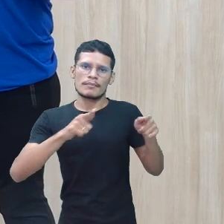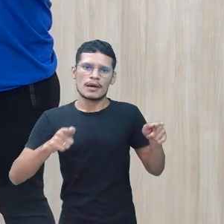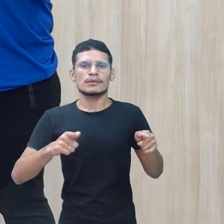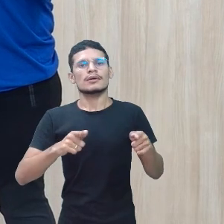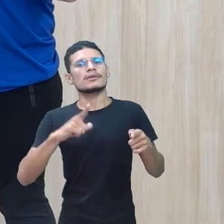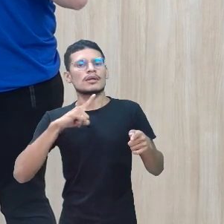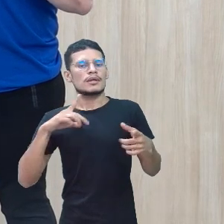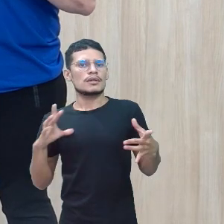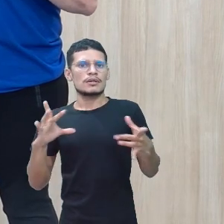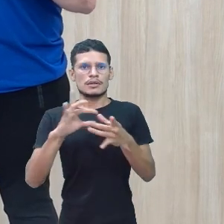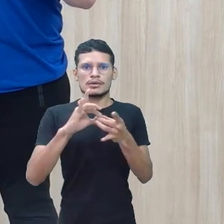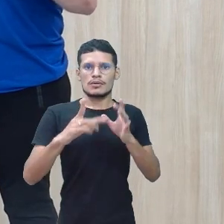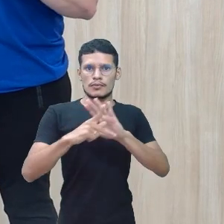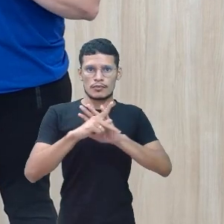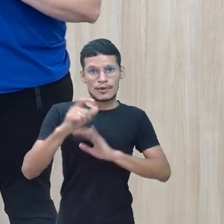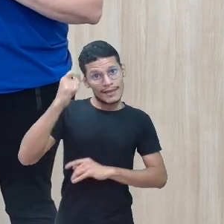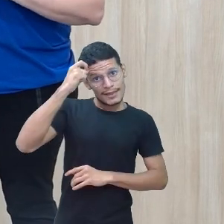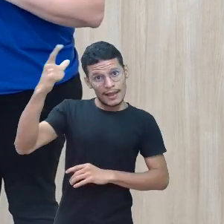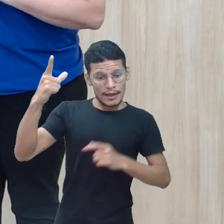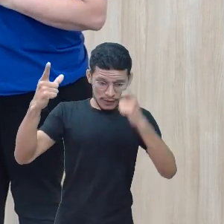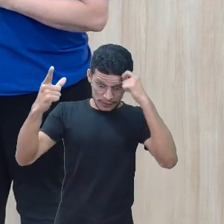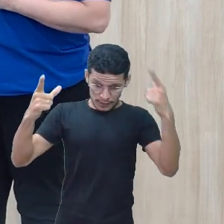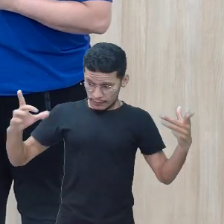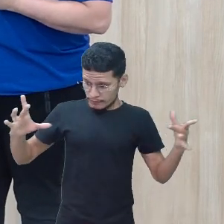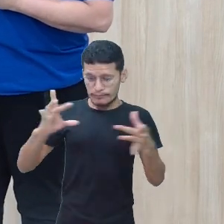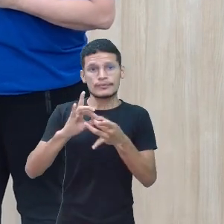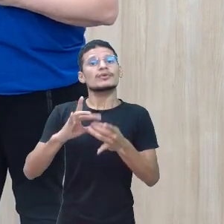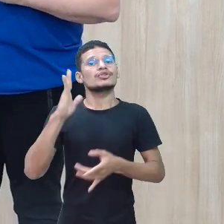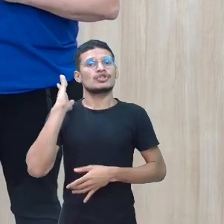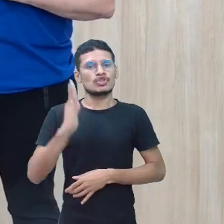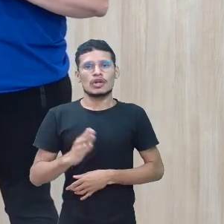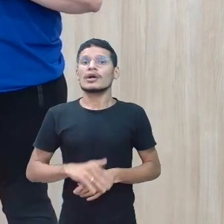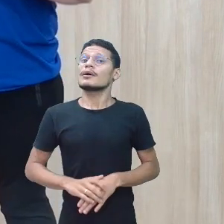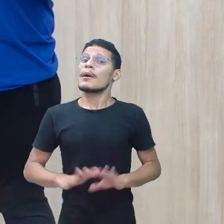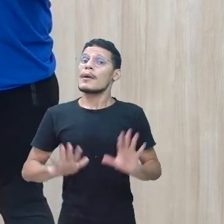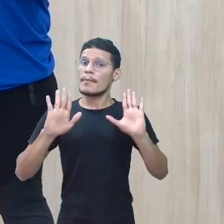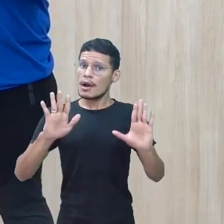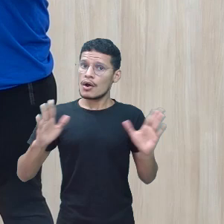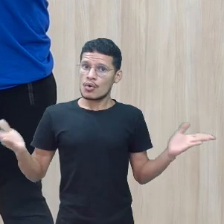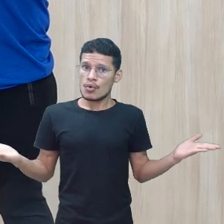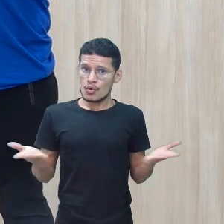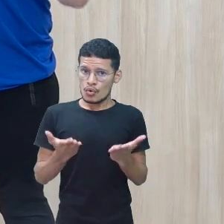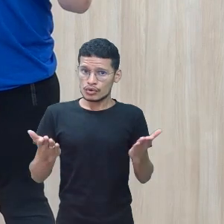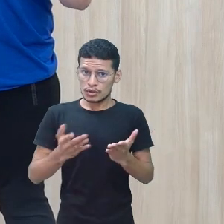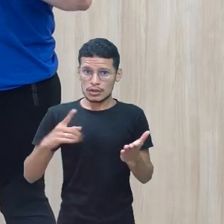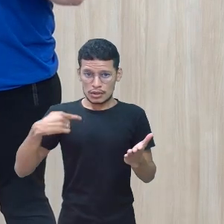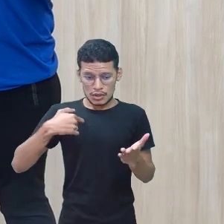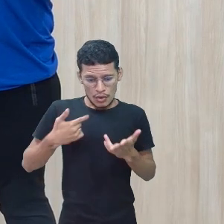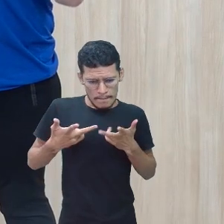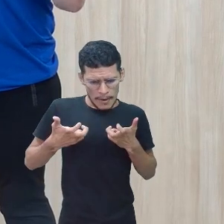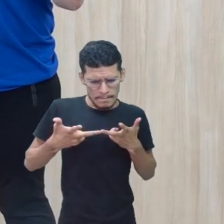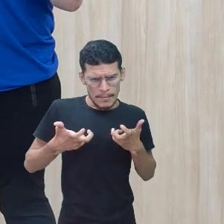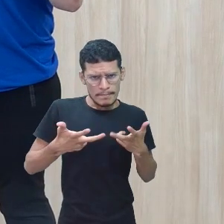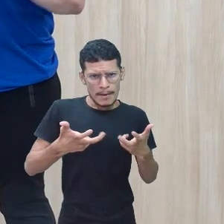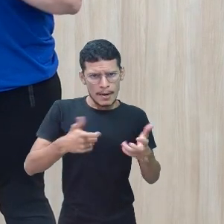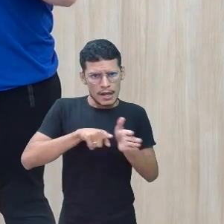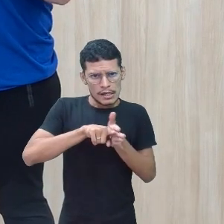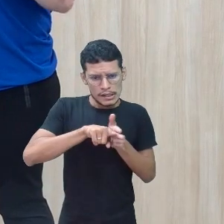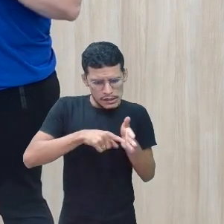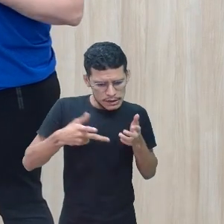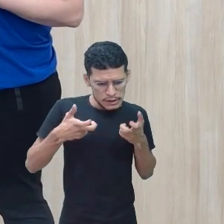ideia, conecta uma ideia a outra. Então, hoje eu vou abranger, né, nós vamos